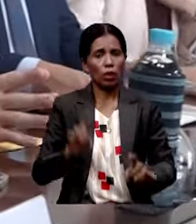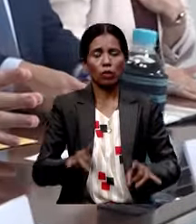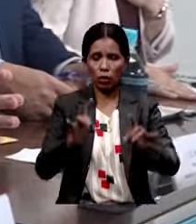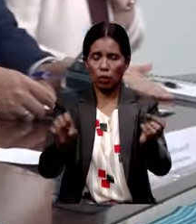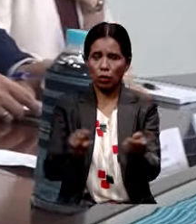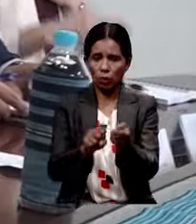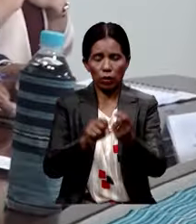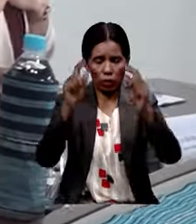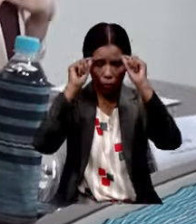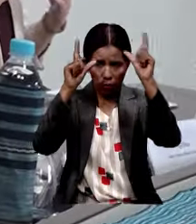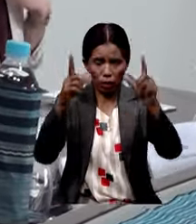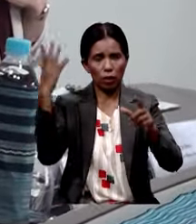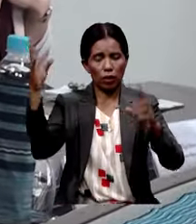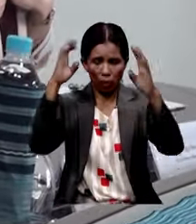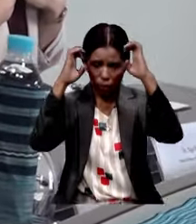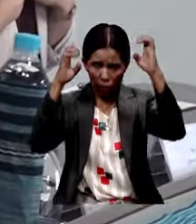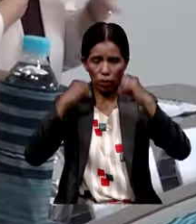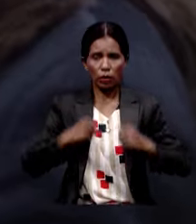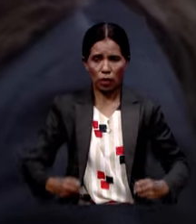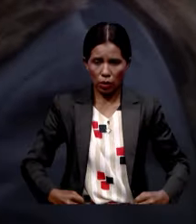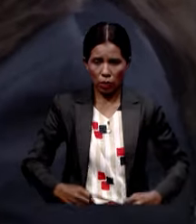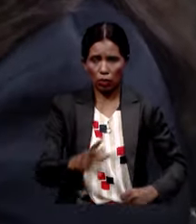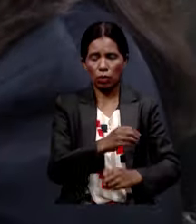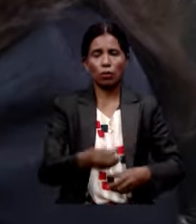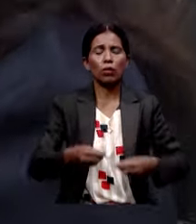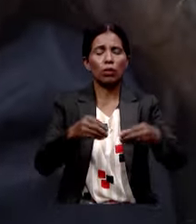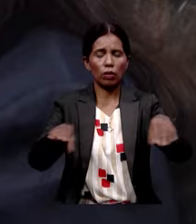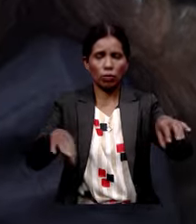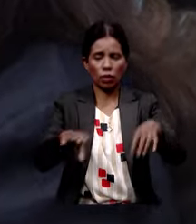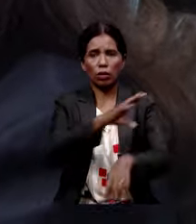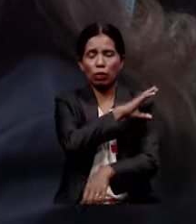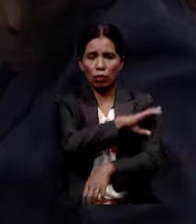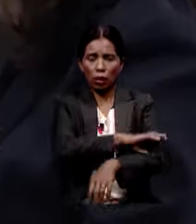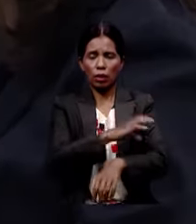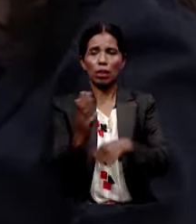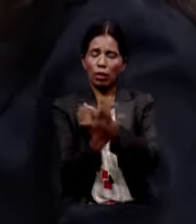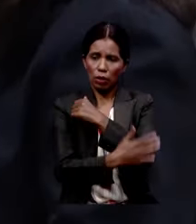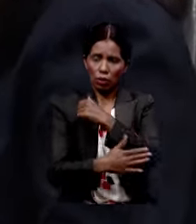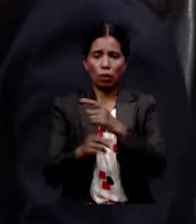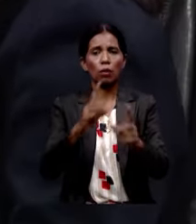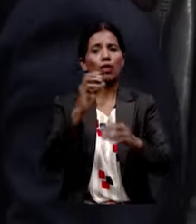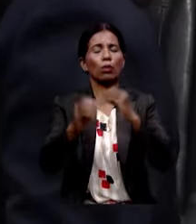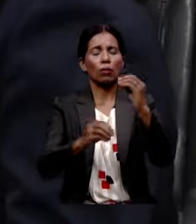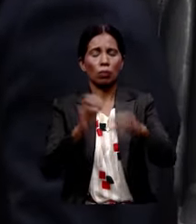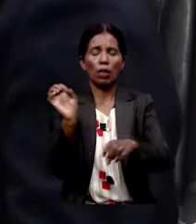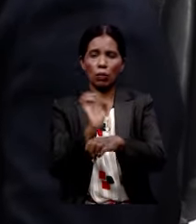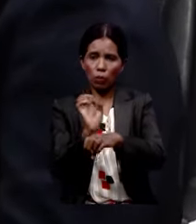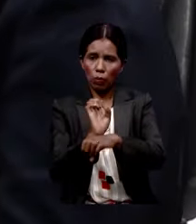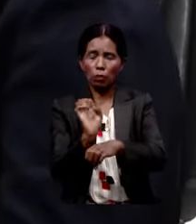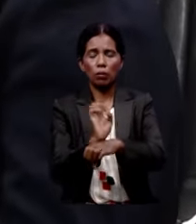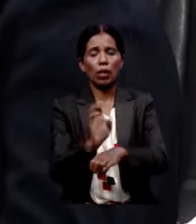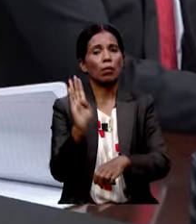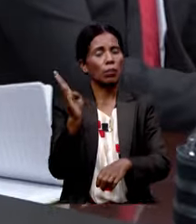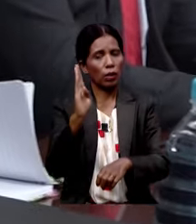Timor-Leste e a setor educação, saúde, criação de emprego, no segurança nação, além de ne colher moça economia azul, com a